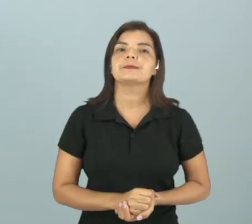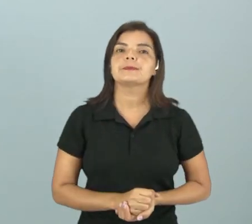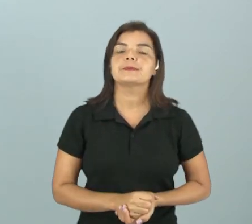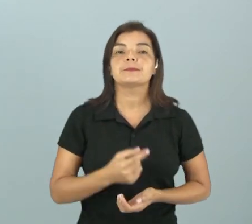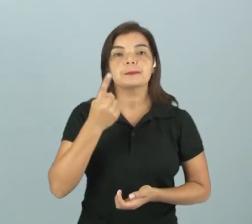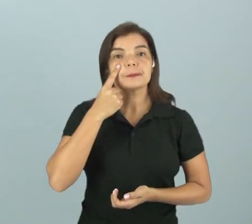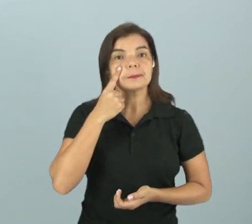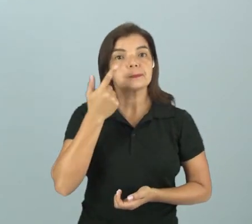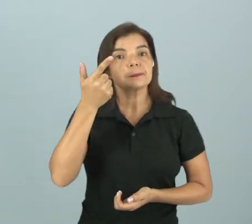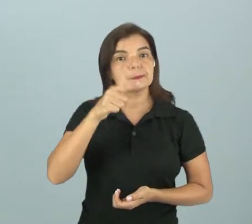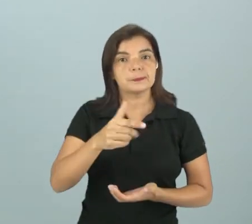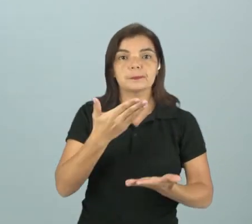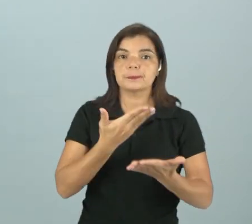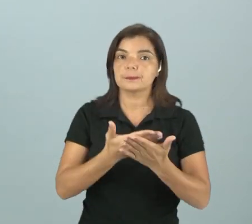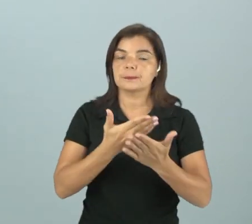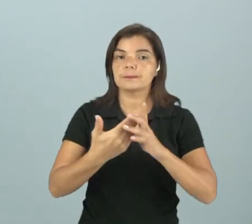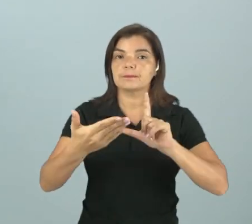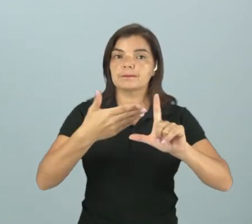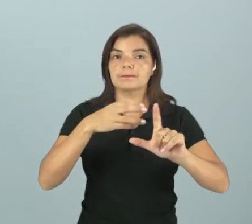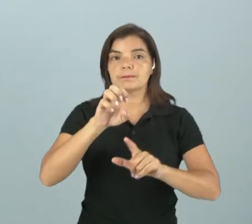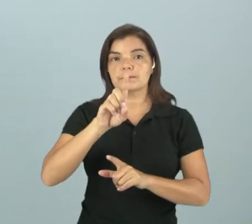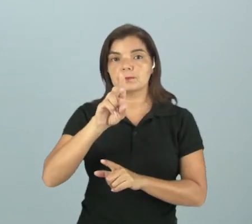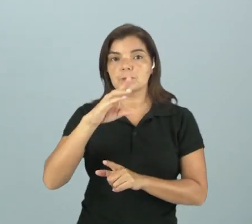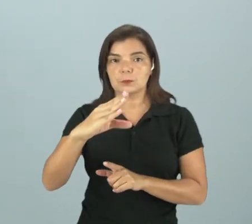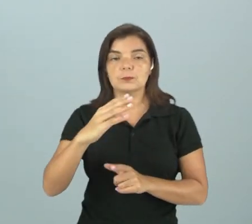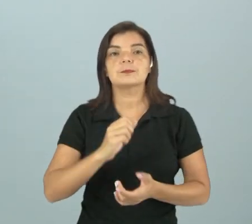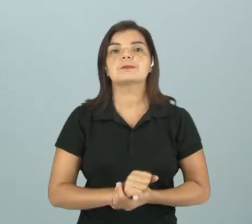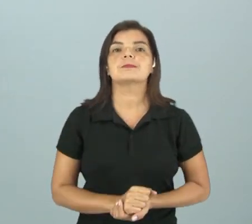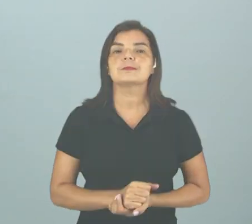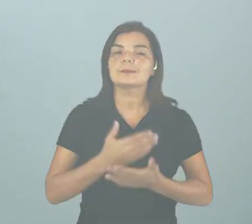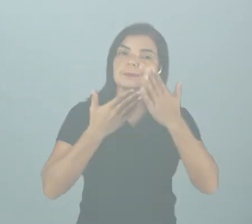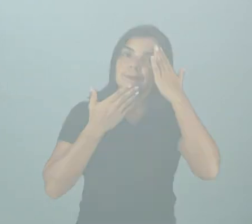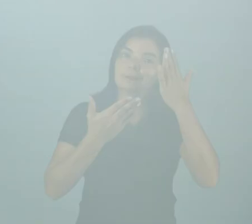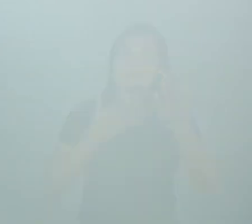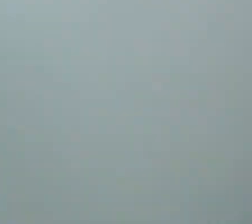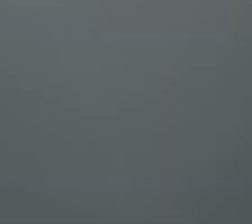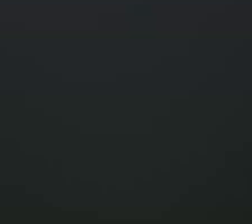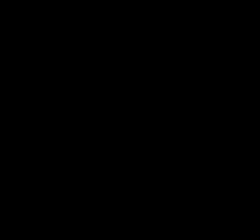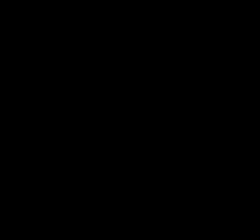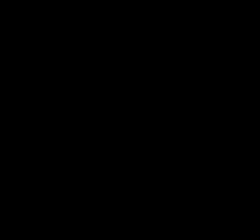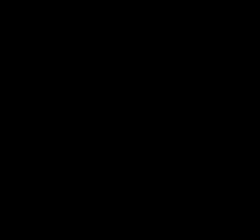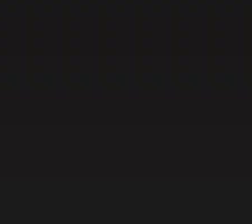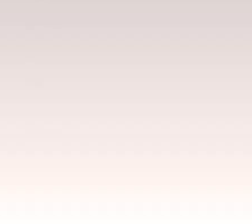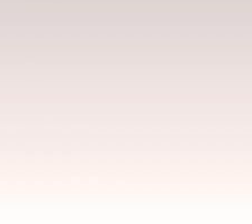Para rever essa aula, acesse o portal Eduque Acre. Obrigada!